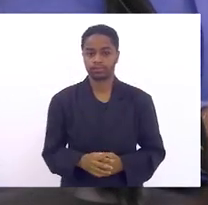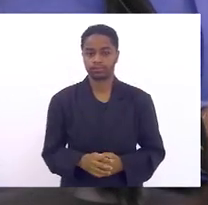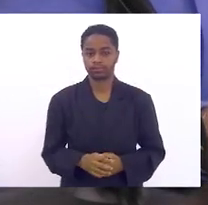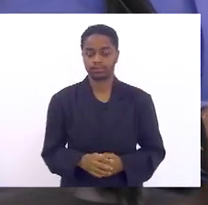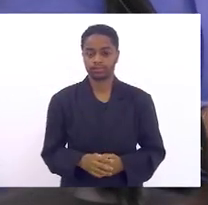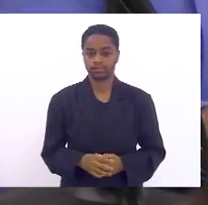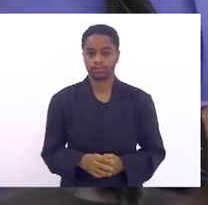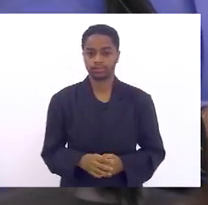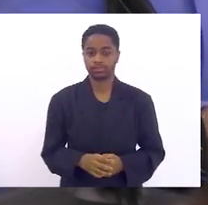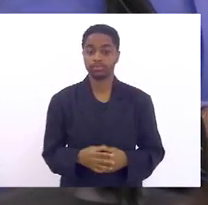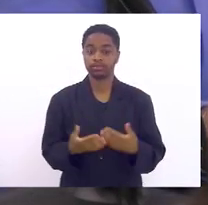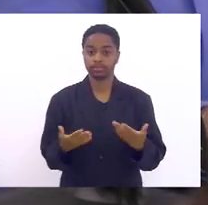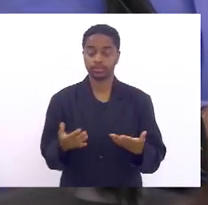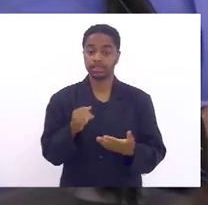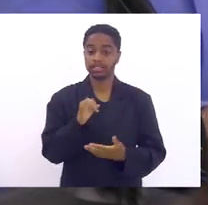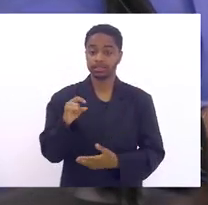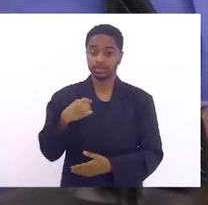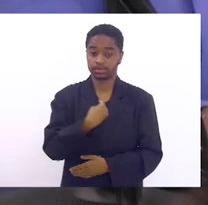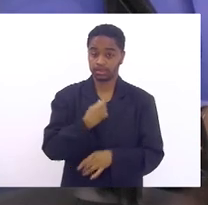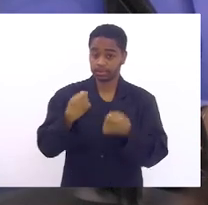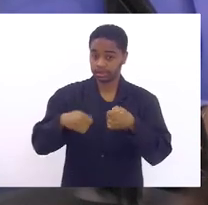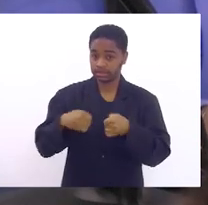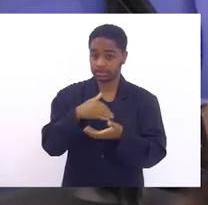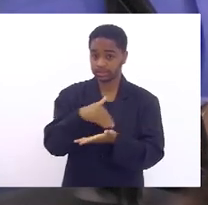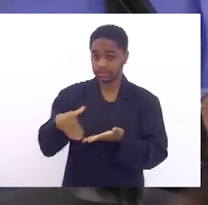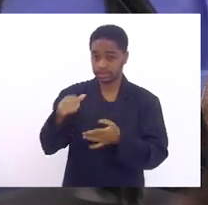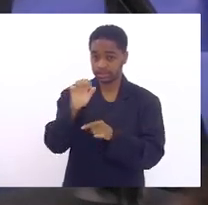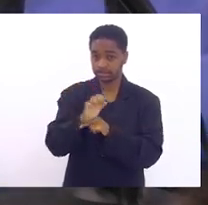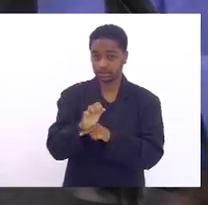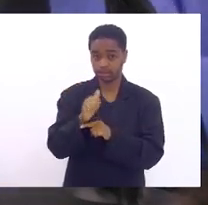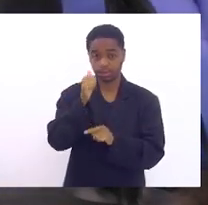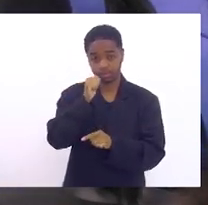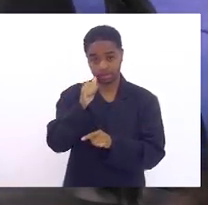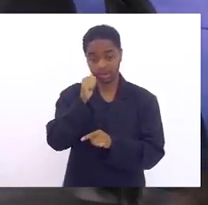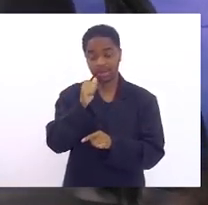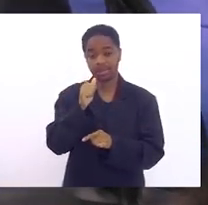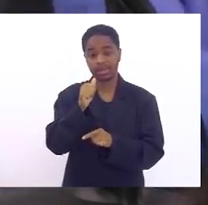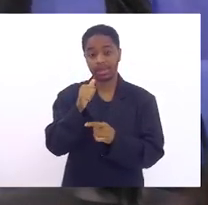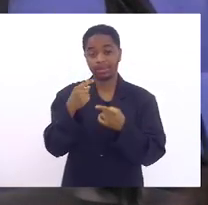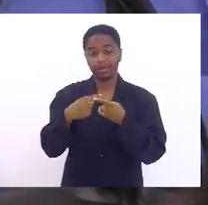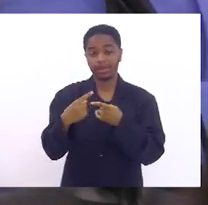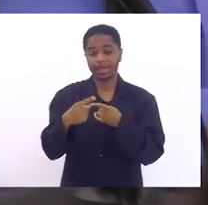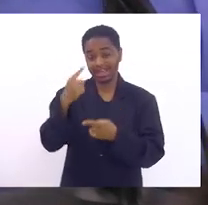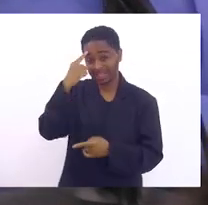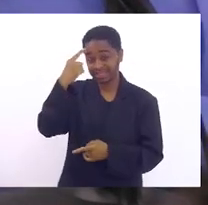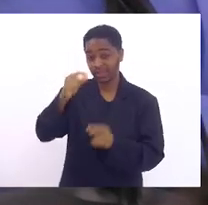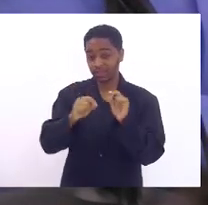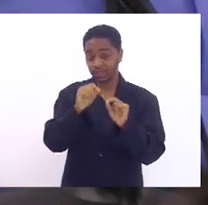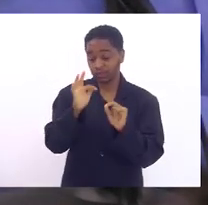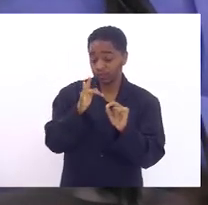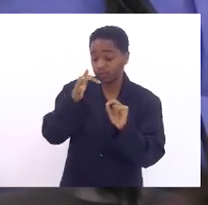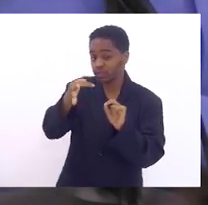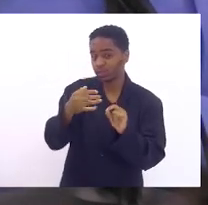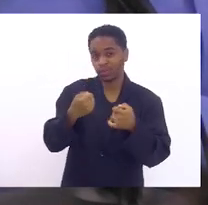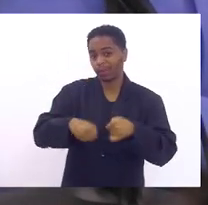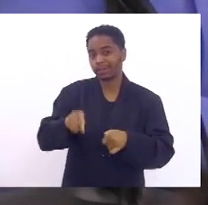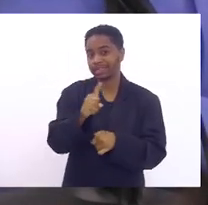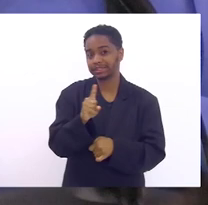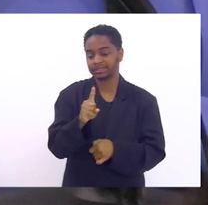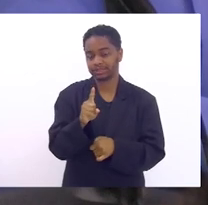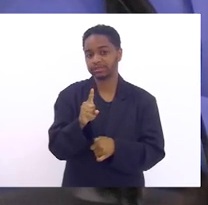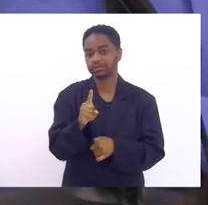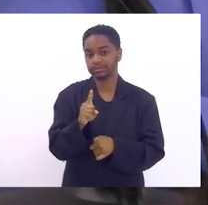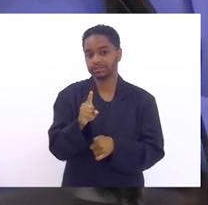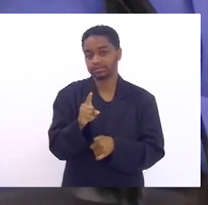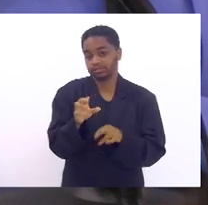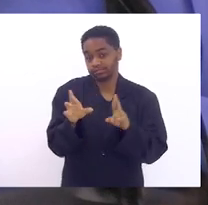enquanto a gente precisar de uma Secretaria de Estado da mulher porque eu acho que a ideia é que a gente em algum momento não precise mais dela né que